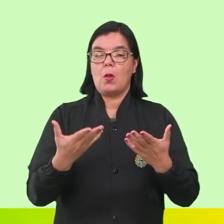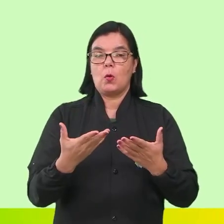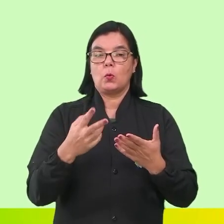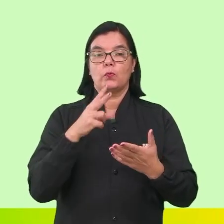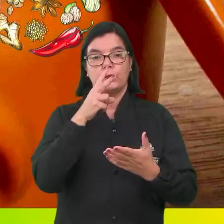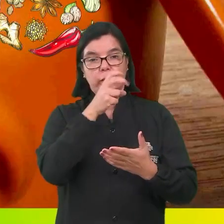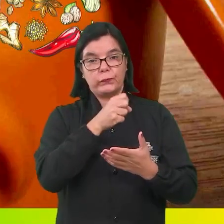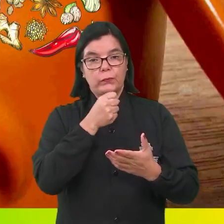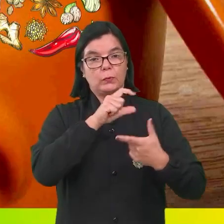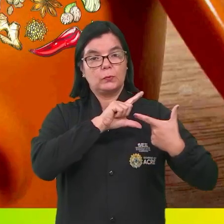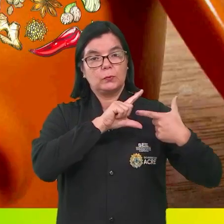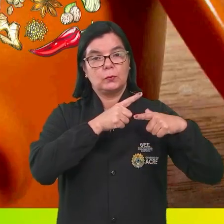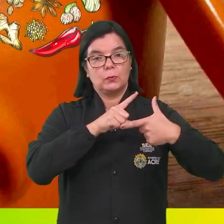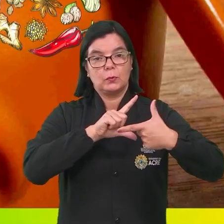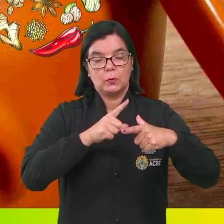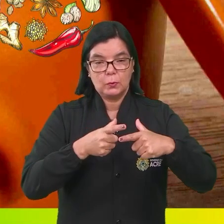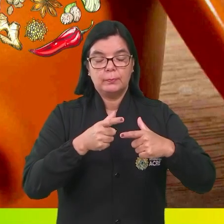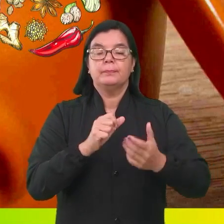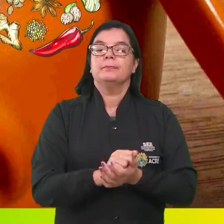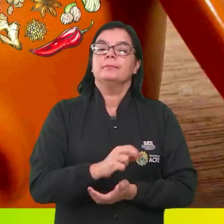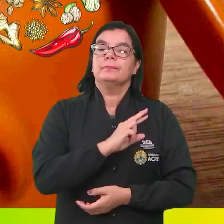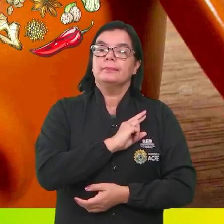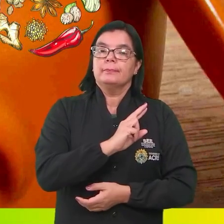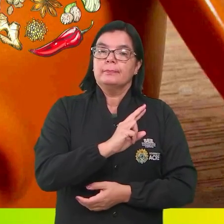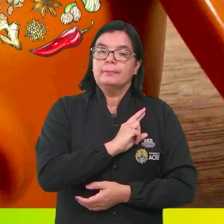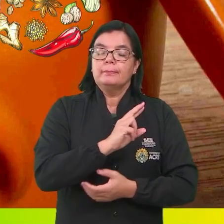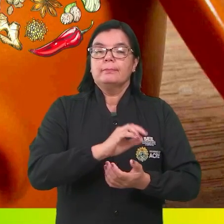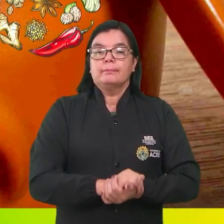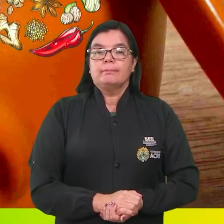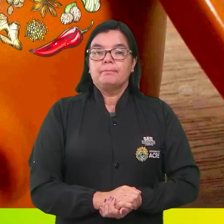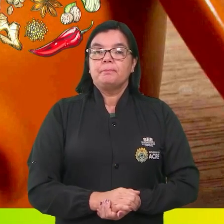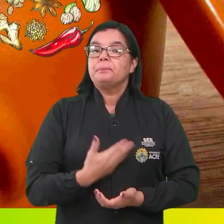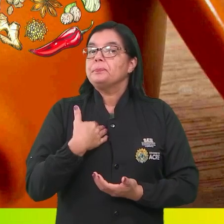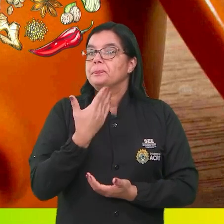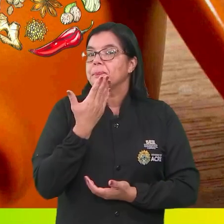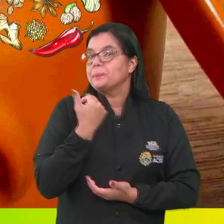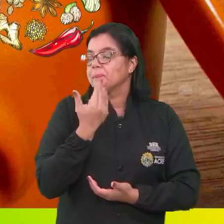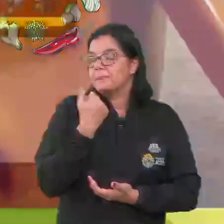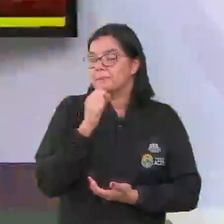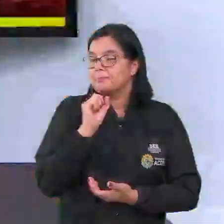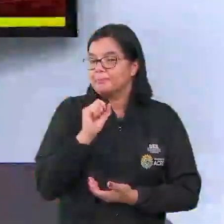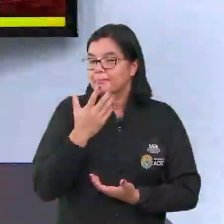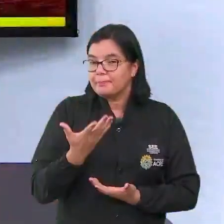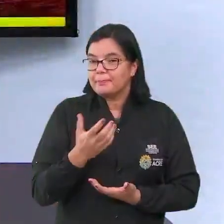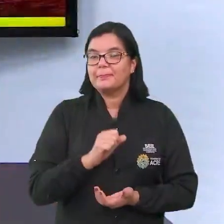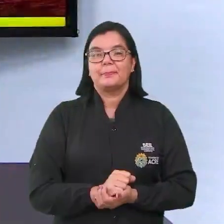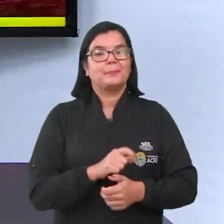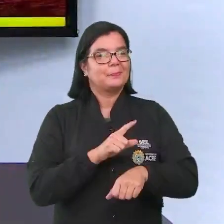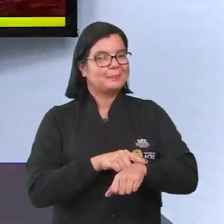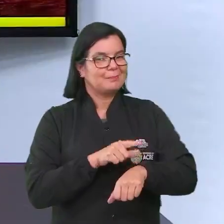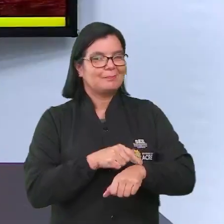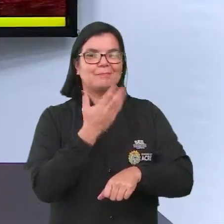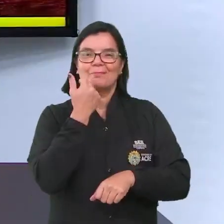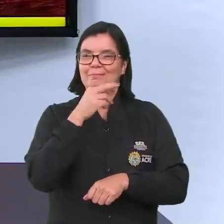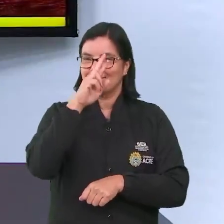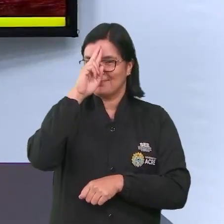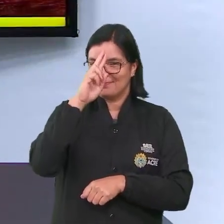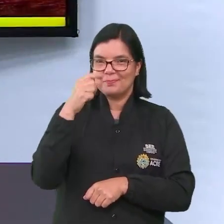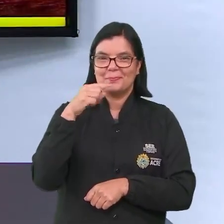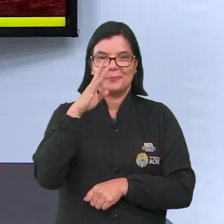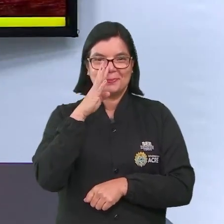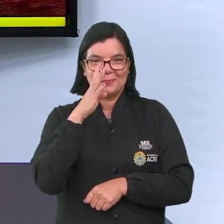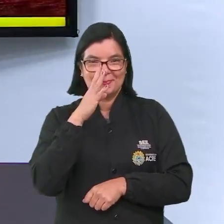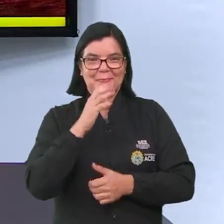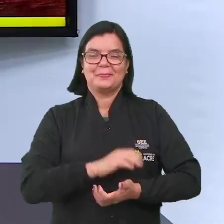fortes tradições religiosas. E na culinária, hein, gente? Será que é hora do almoço aí para você que está assistindo